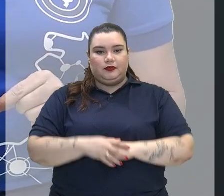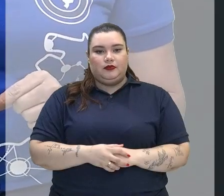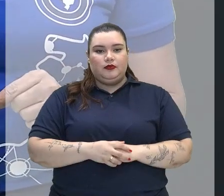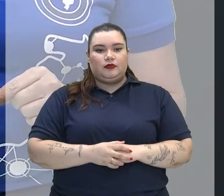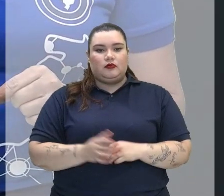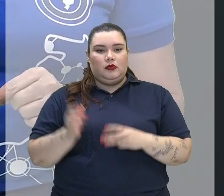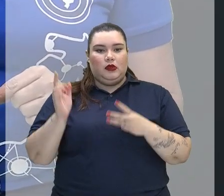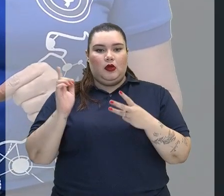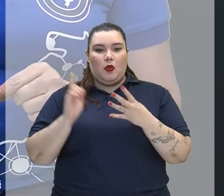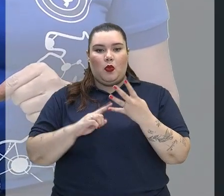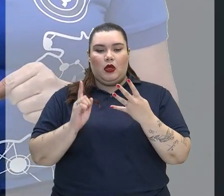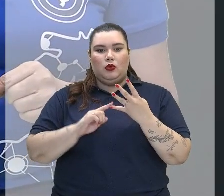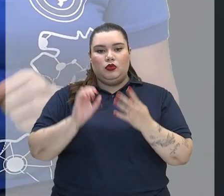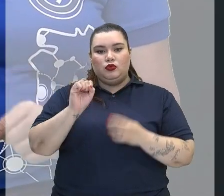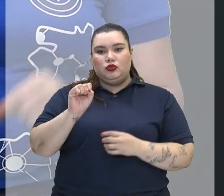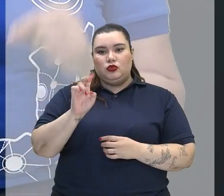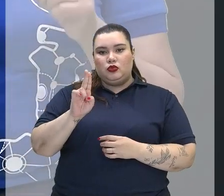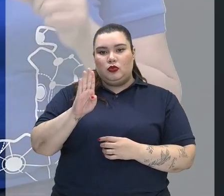Subjetividade,